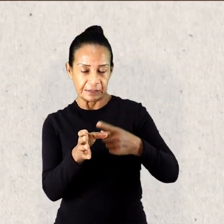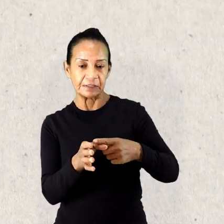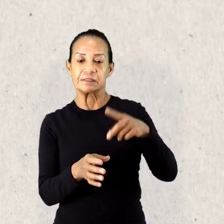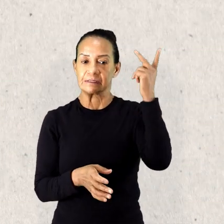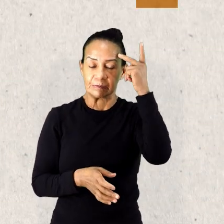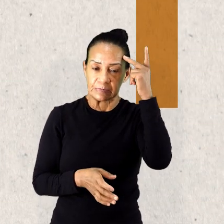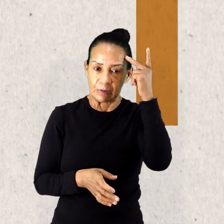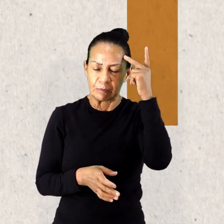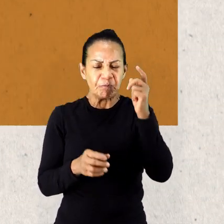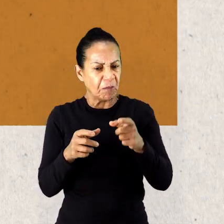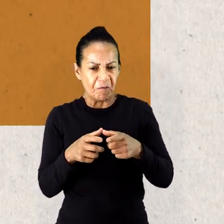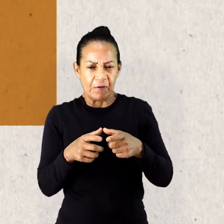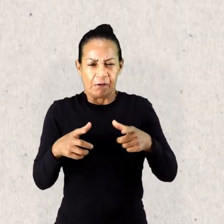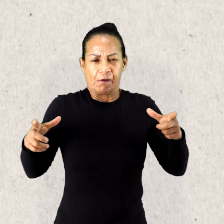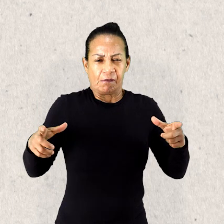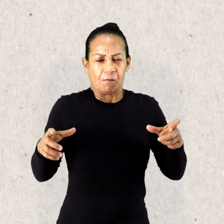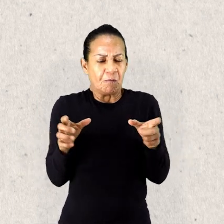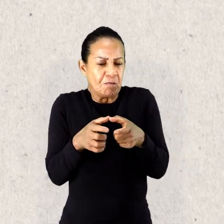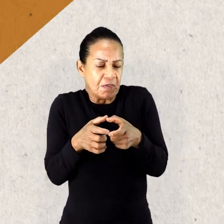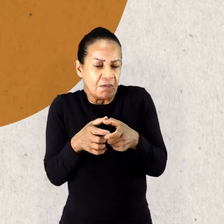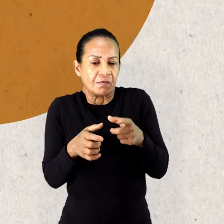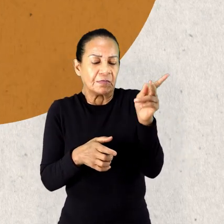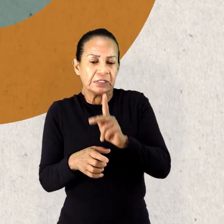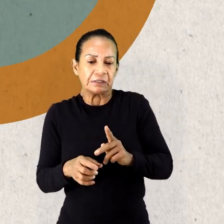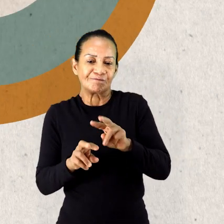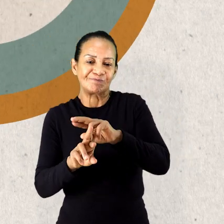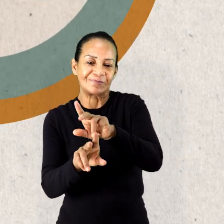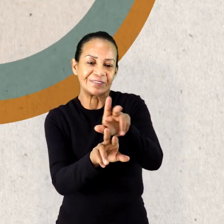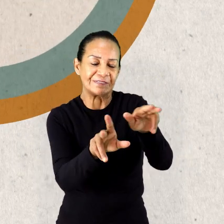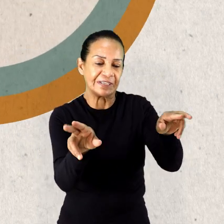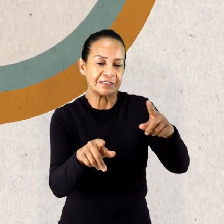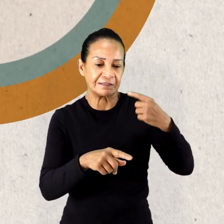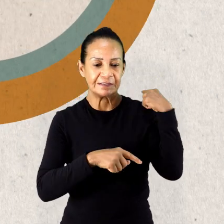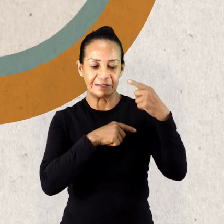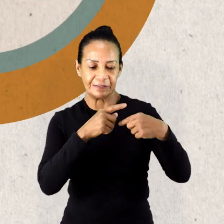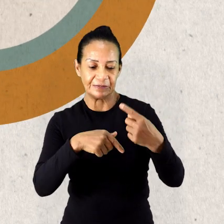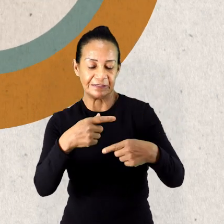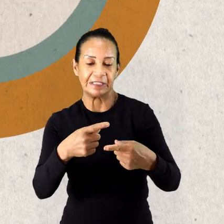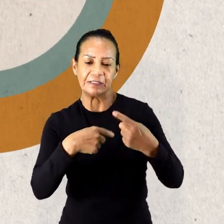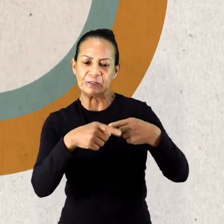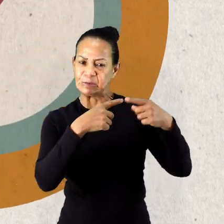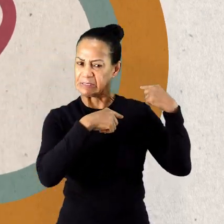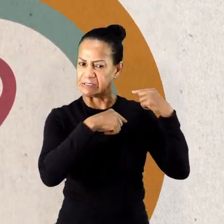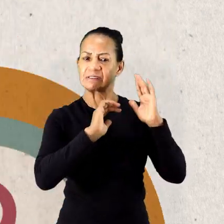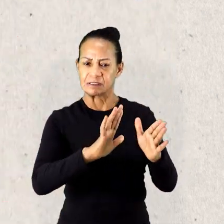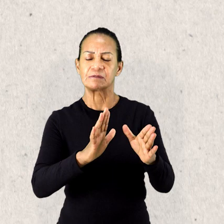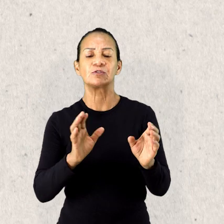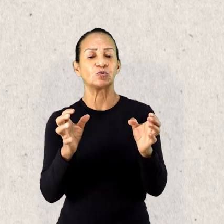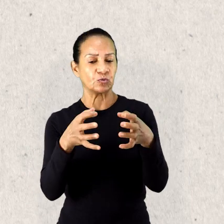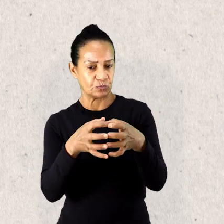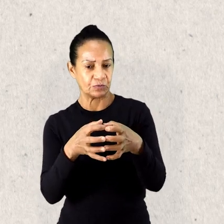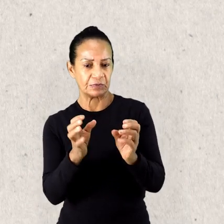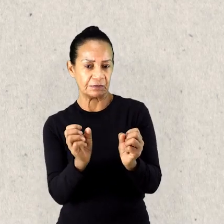tão vasta quanto um pequeno país e tão diversa quanto o mundo de influências culturais e ancestrais que a constitui. Lado a